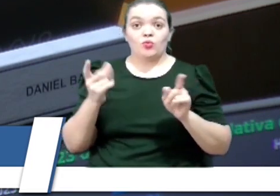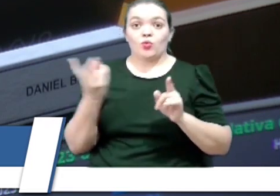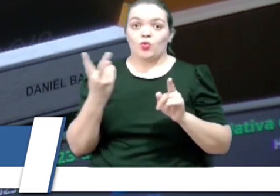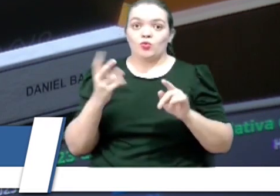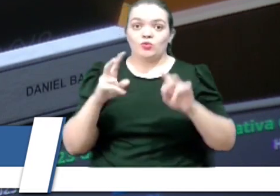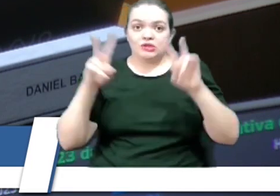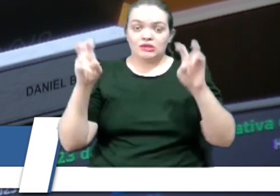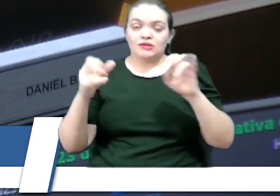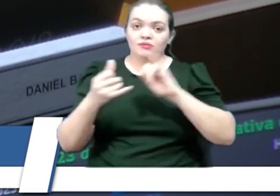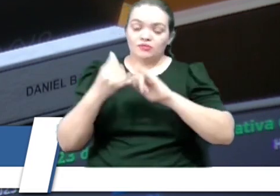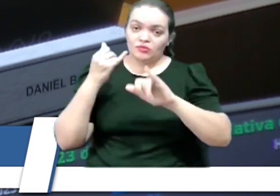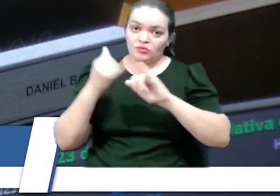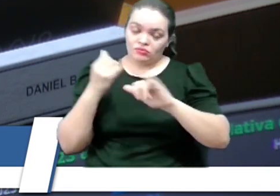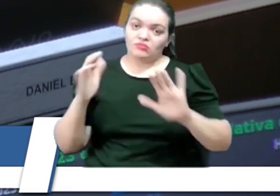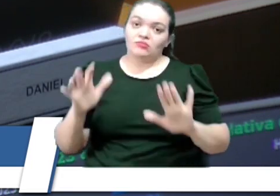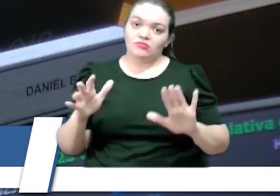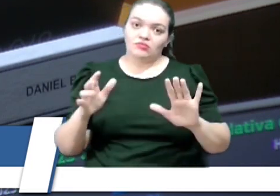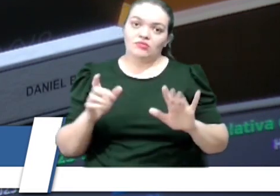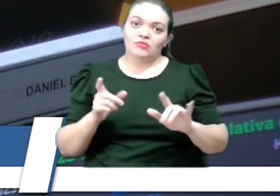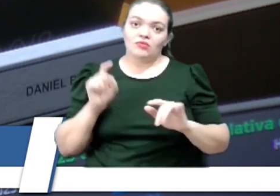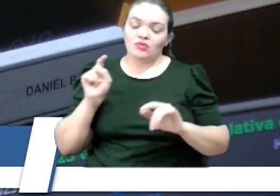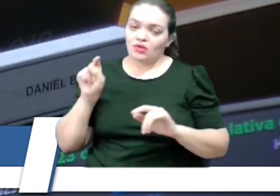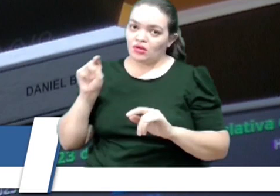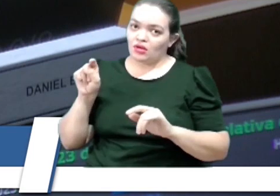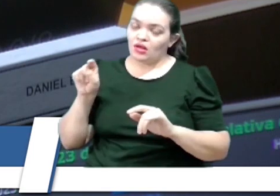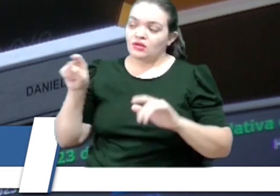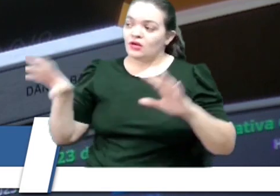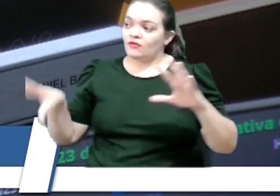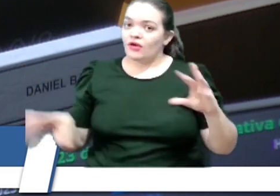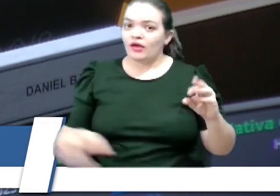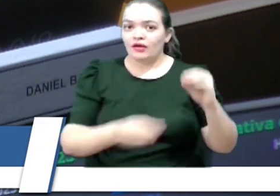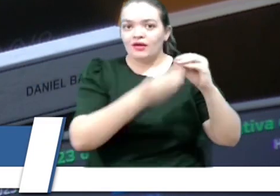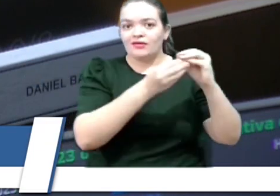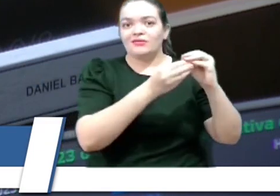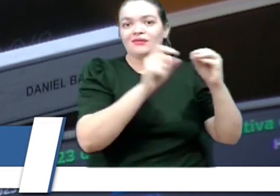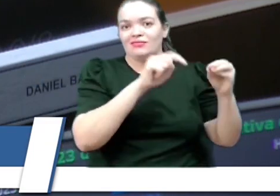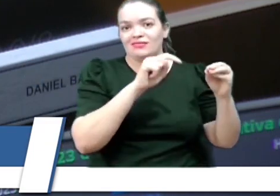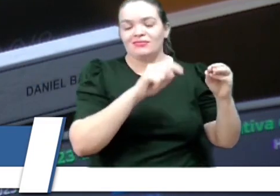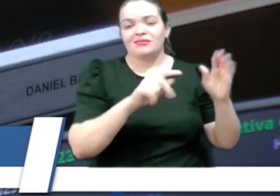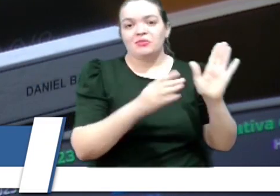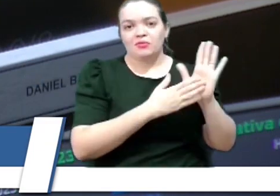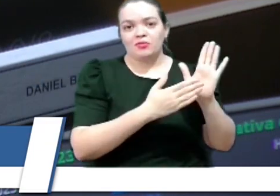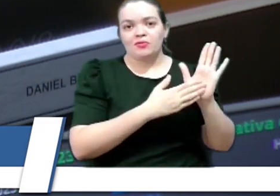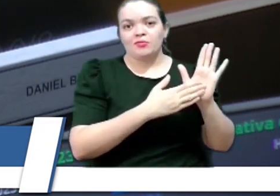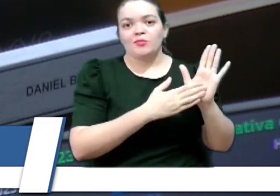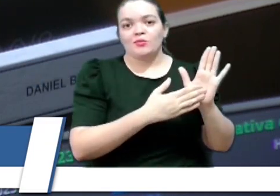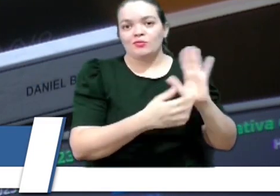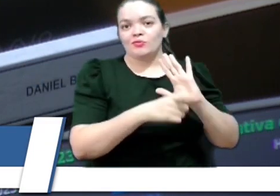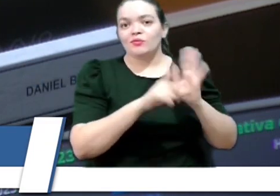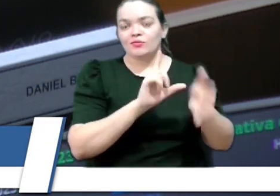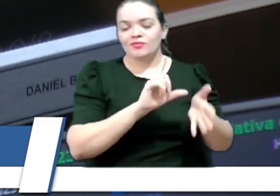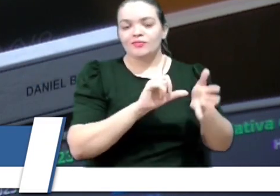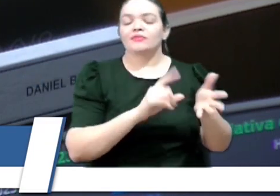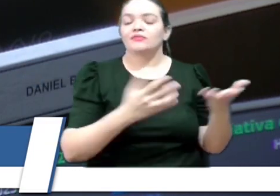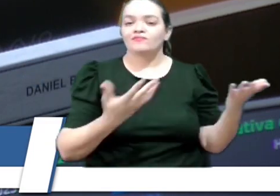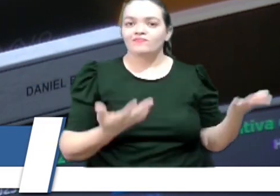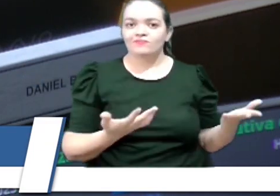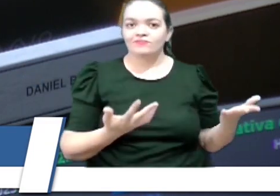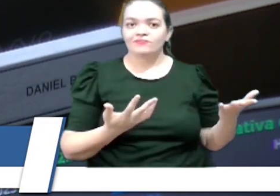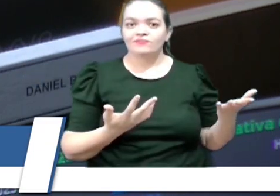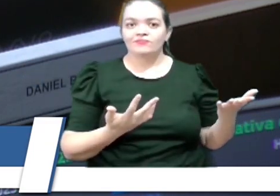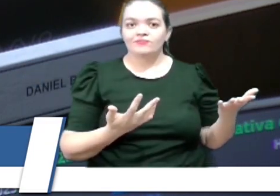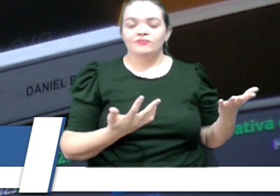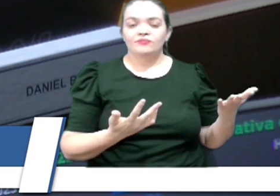assunto, a segunda será anexa à que foi primeira proposta. Então, isso